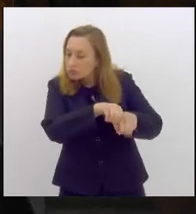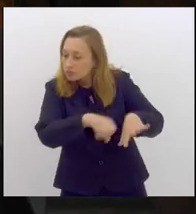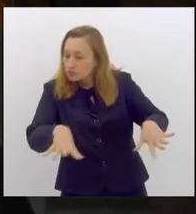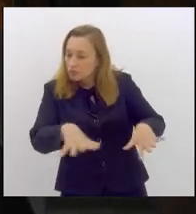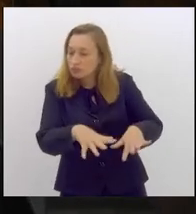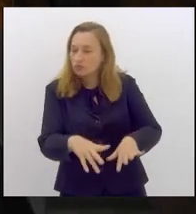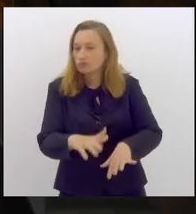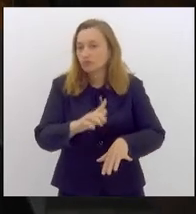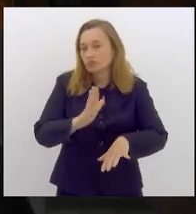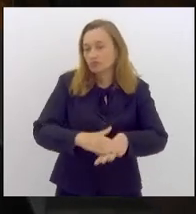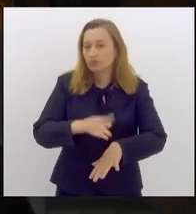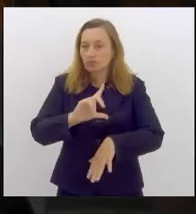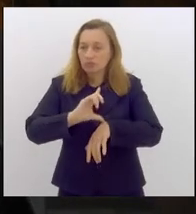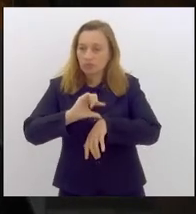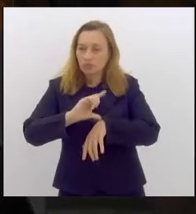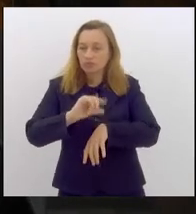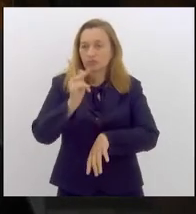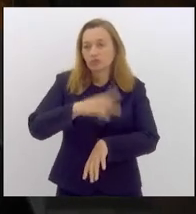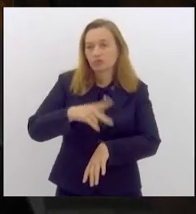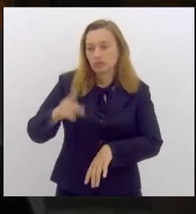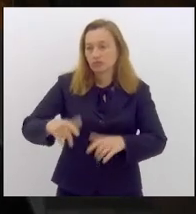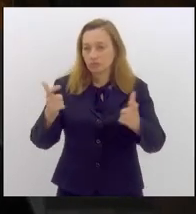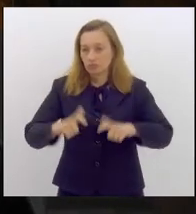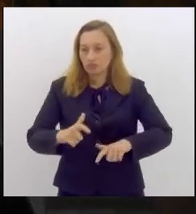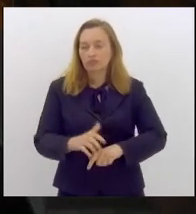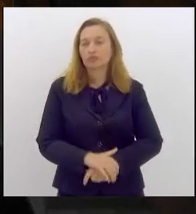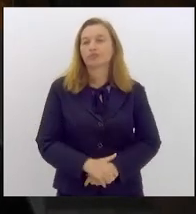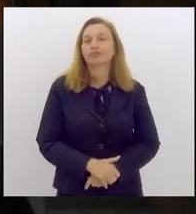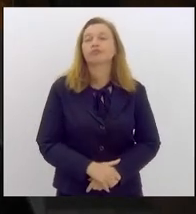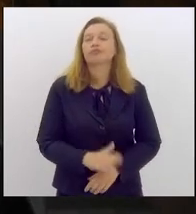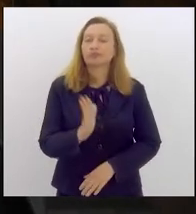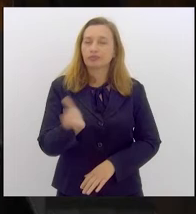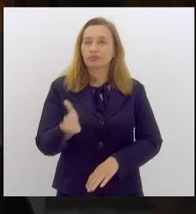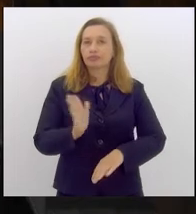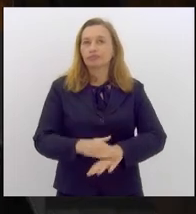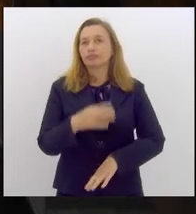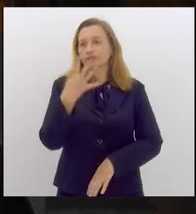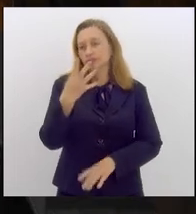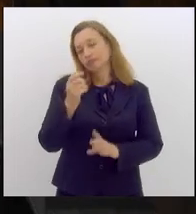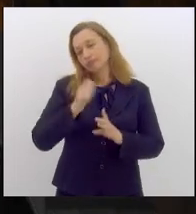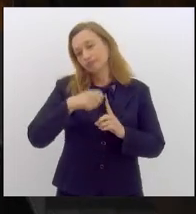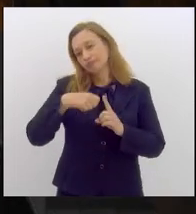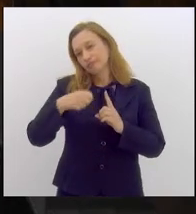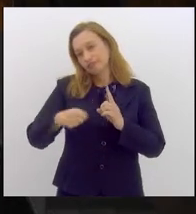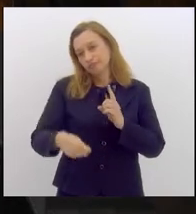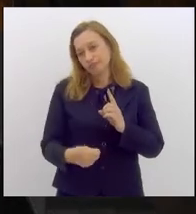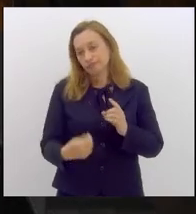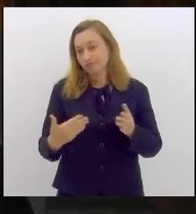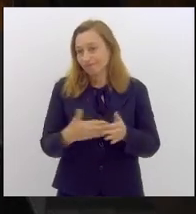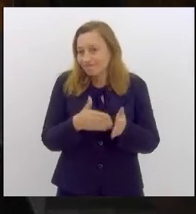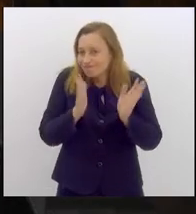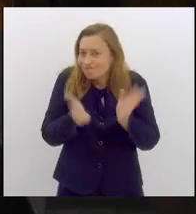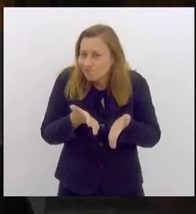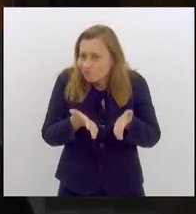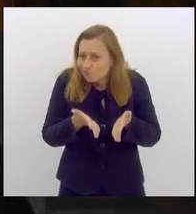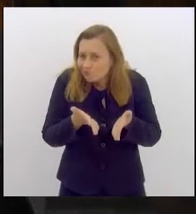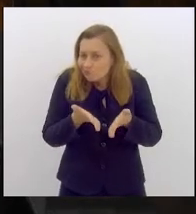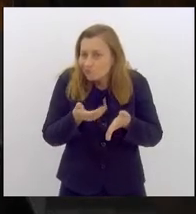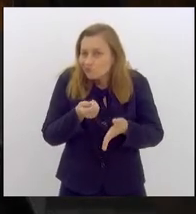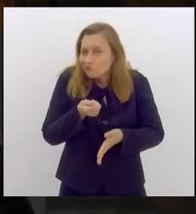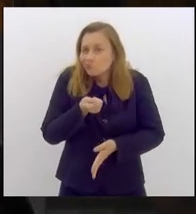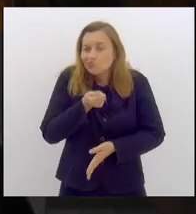carga horária dos professores da rede. Já fazem mais de 4 meses e, até agora,